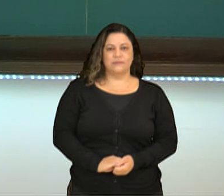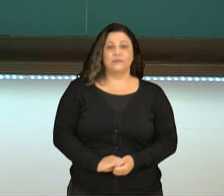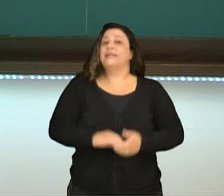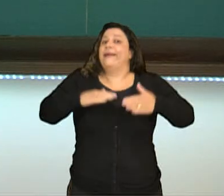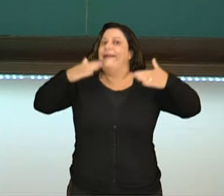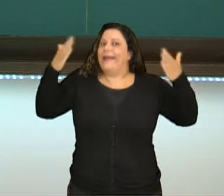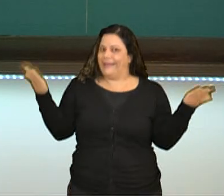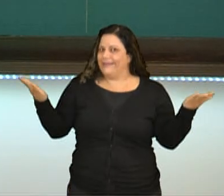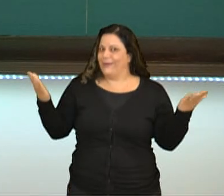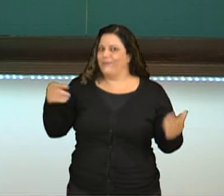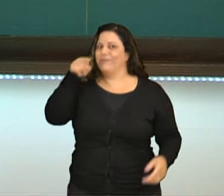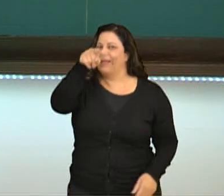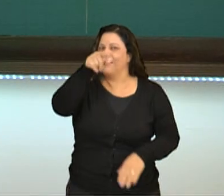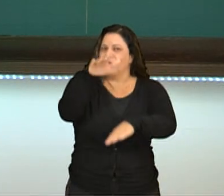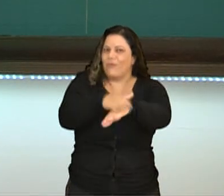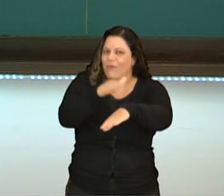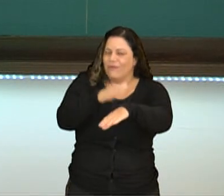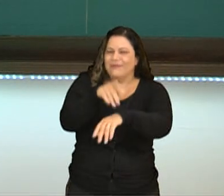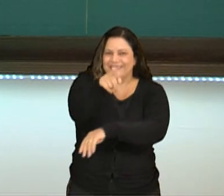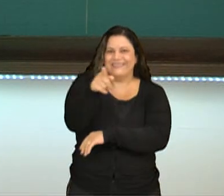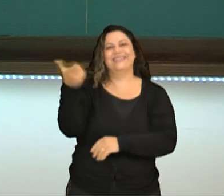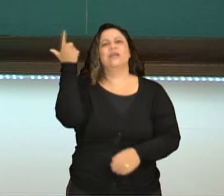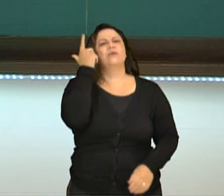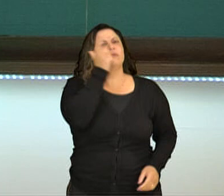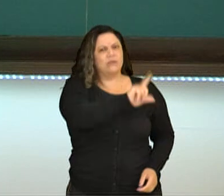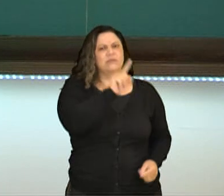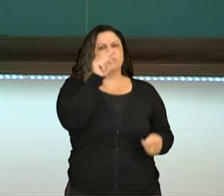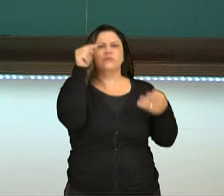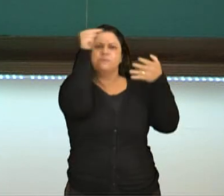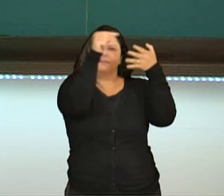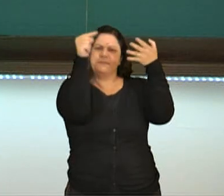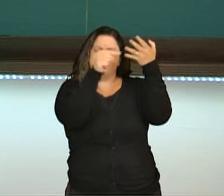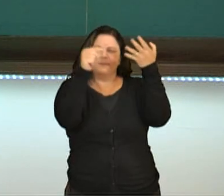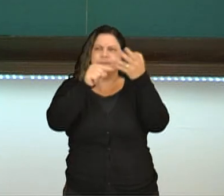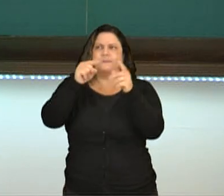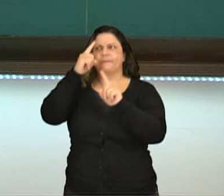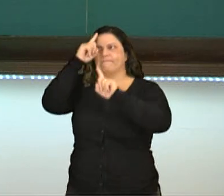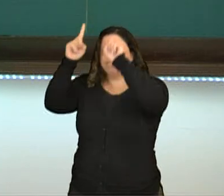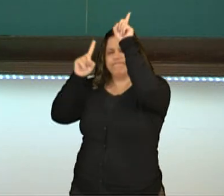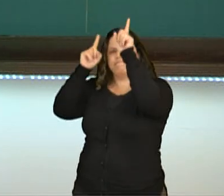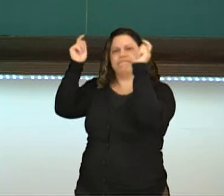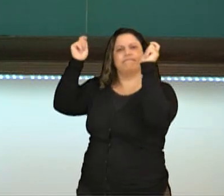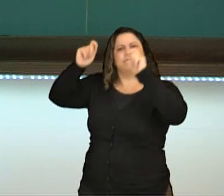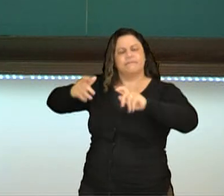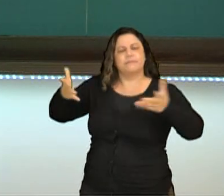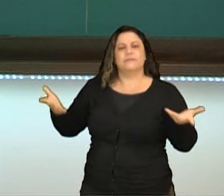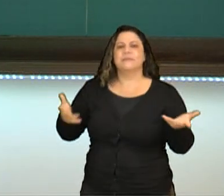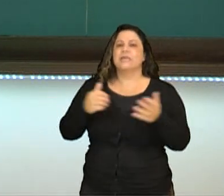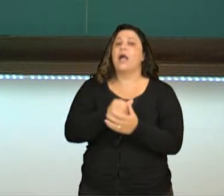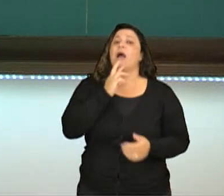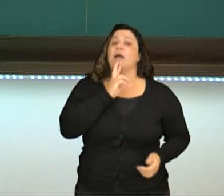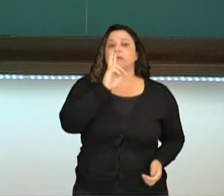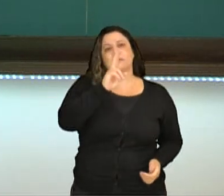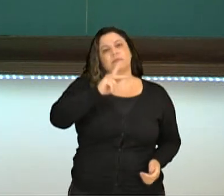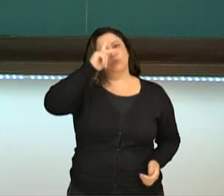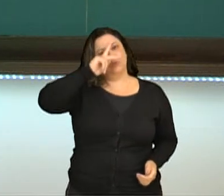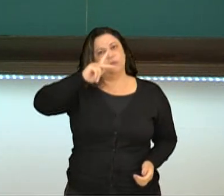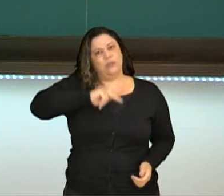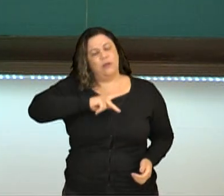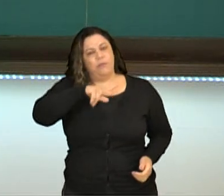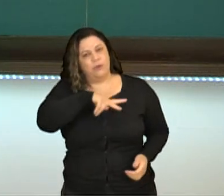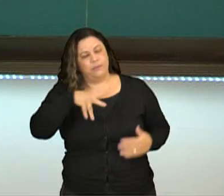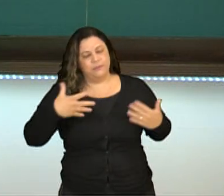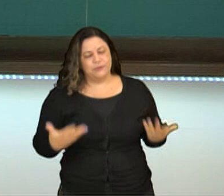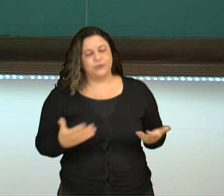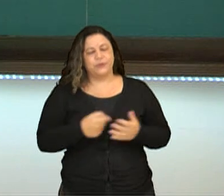Então era com você isso aí. Conseguiu apontar possíveis soluções? Óbvio, é uma resposta pessoal, o que você entende